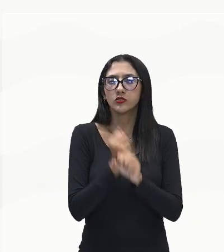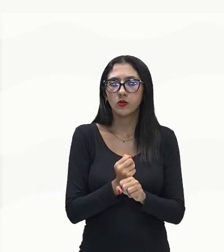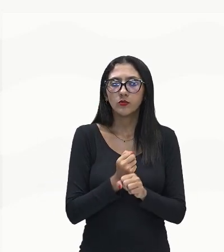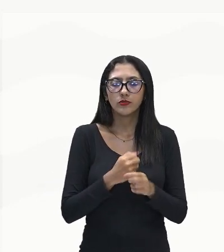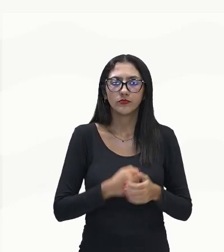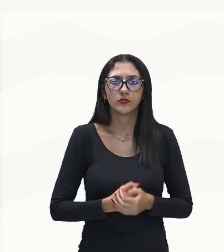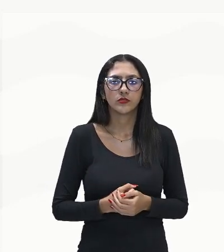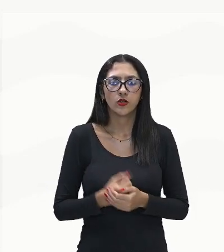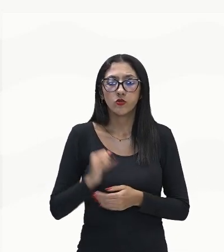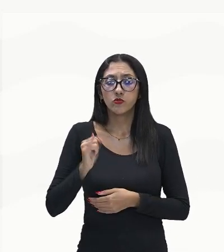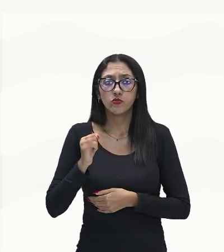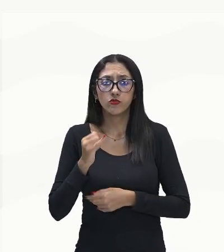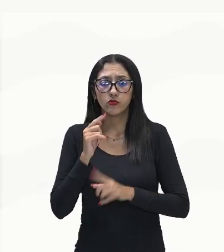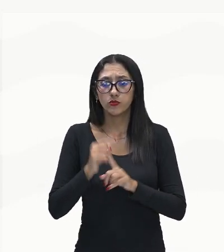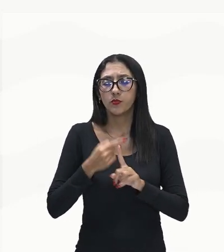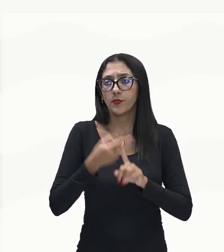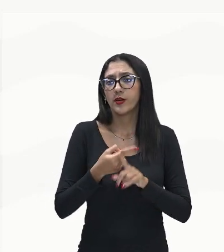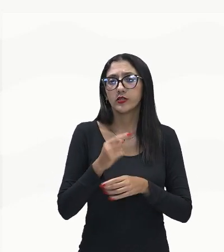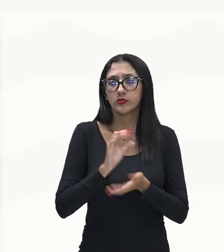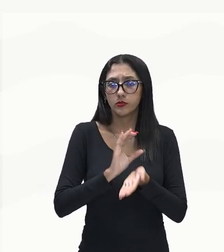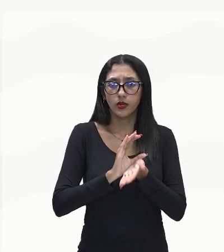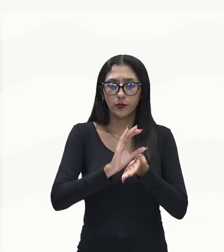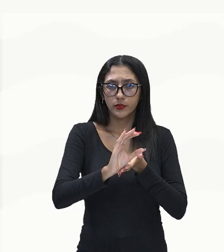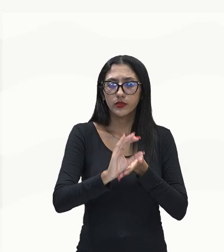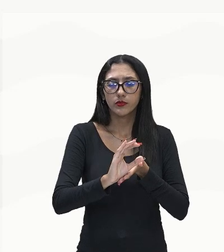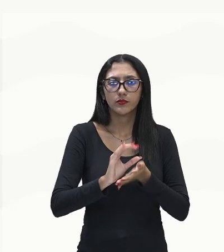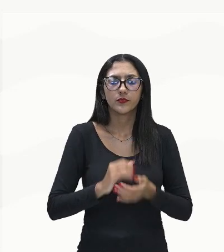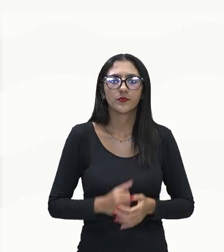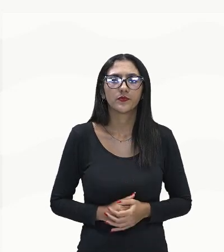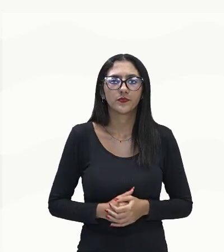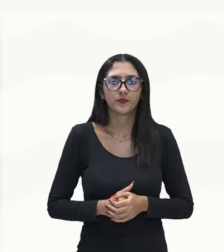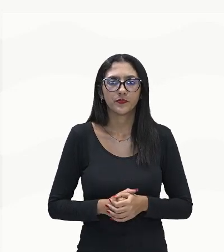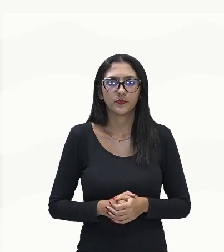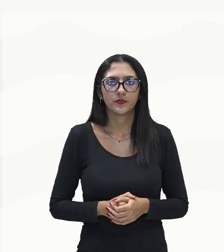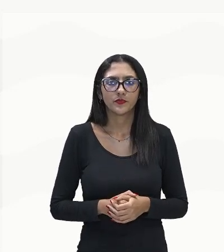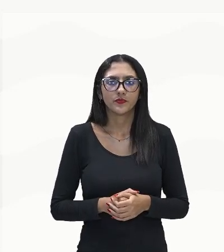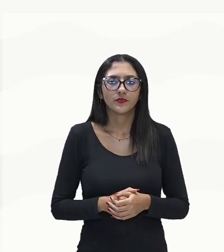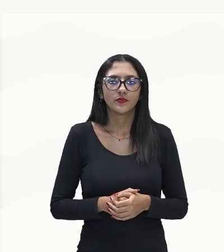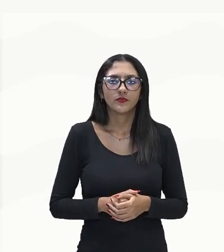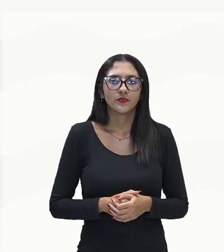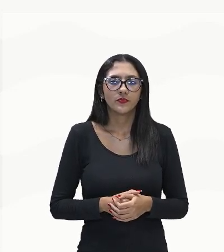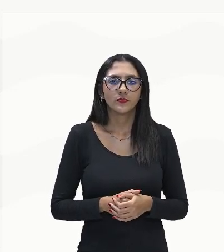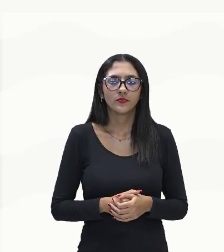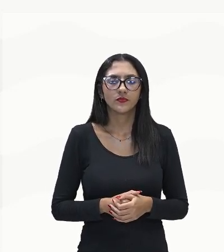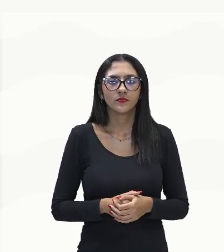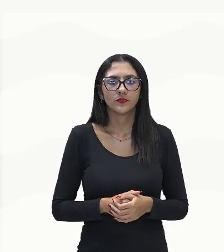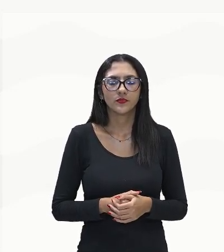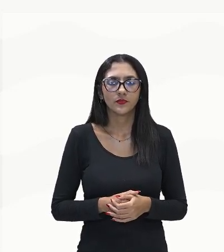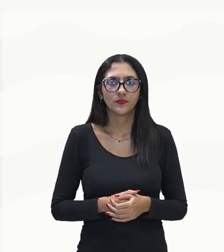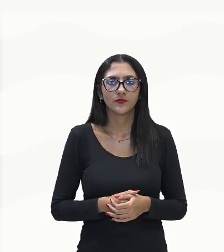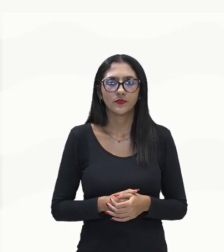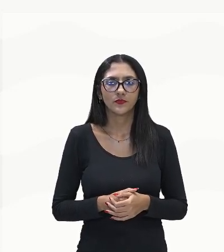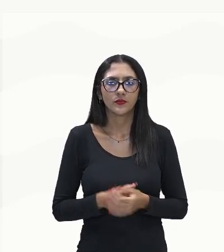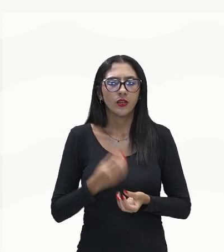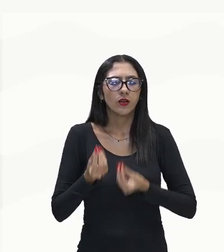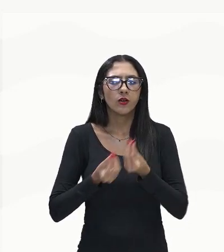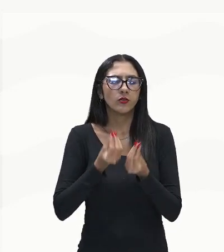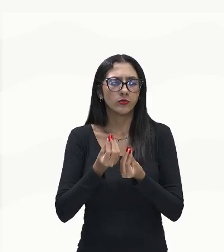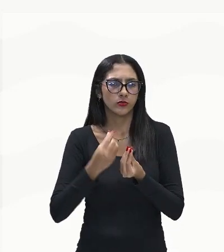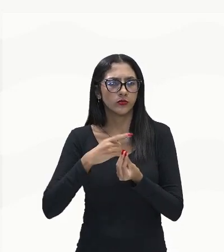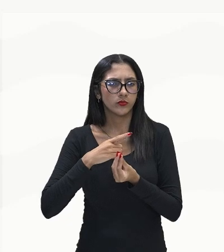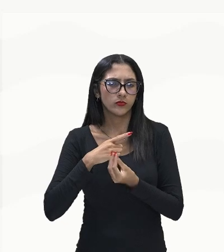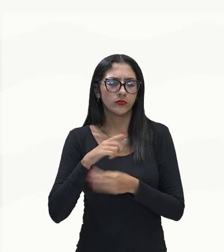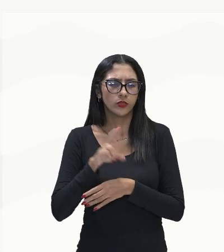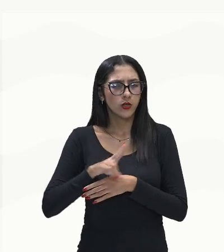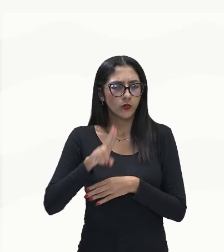juros mais o capital. Não é isso, Thiago? Isso mesmo, né? E como é que a gente faz para aplicar